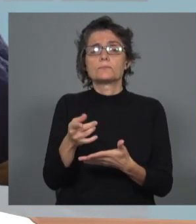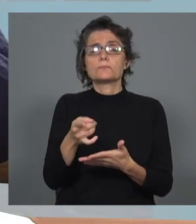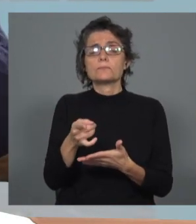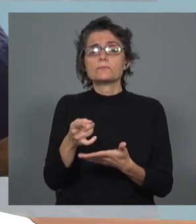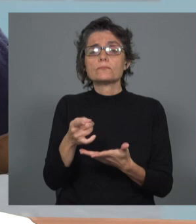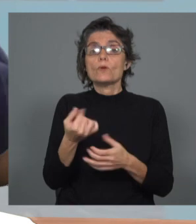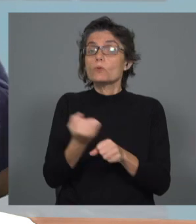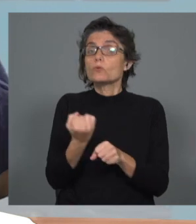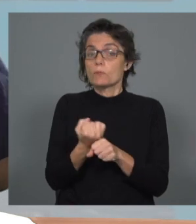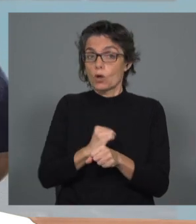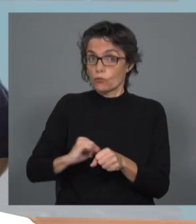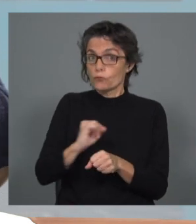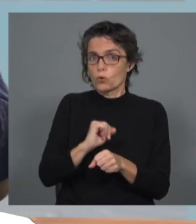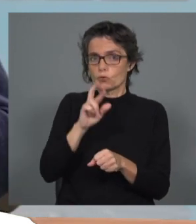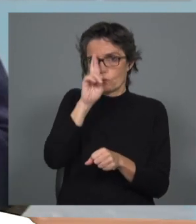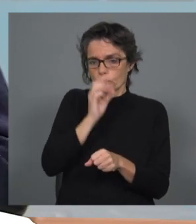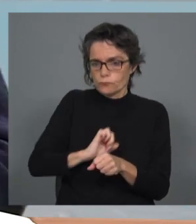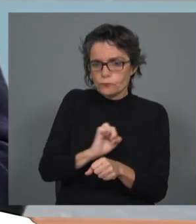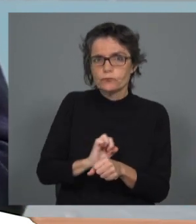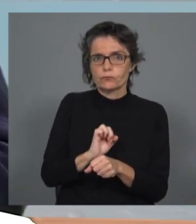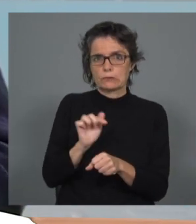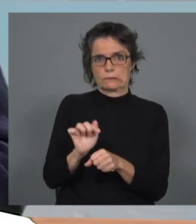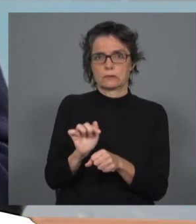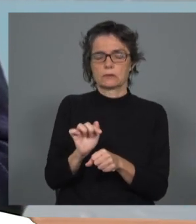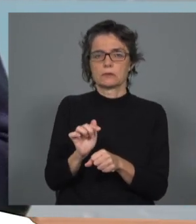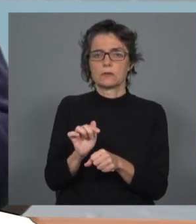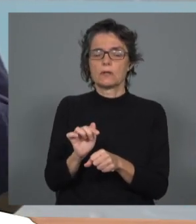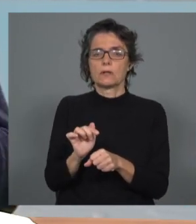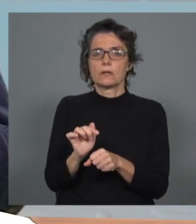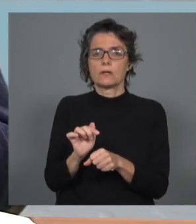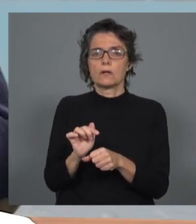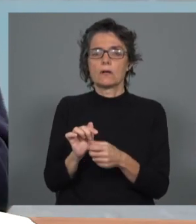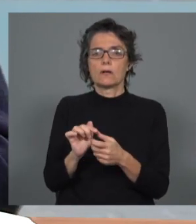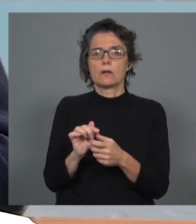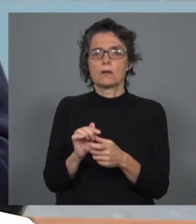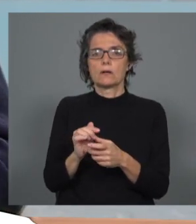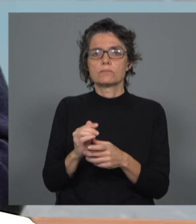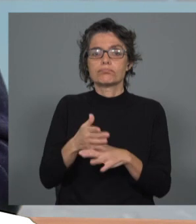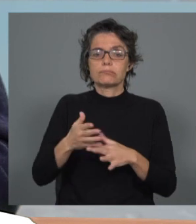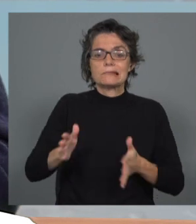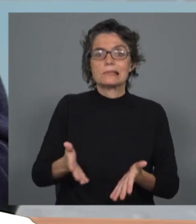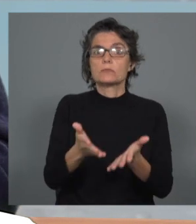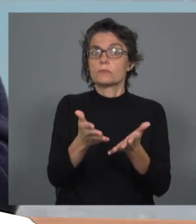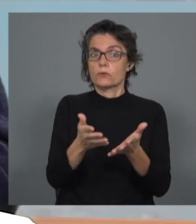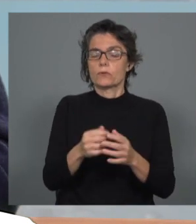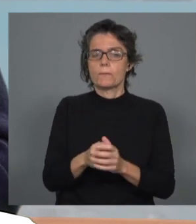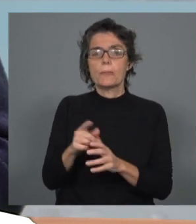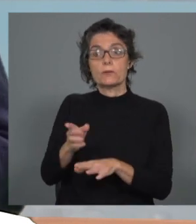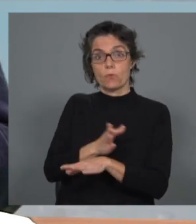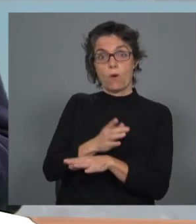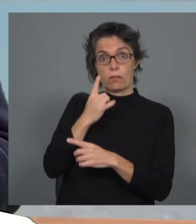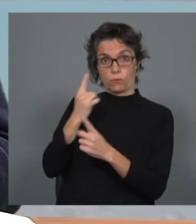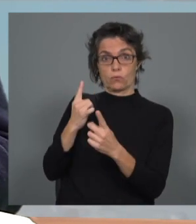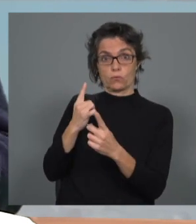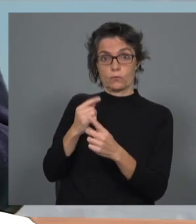esse trabalho, esse esforço que é feito na promoção e que precedia o anúncio.